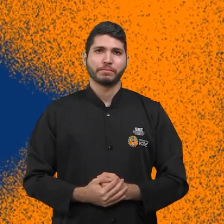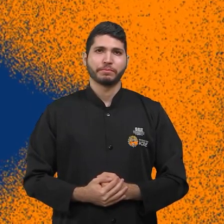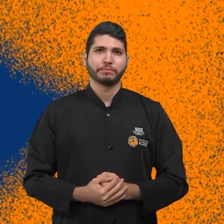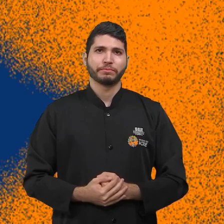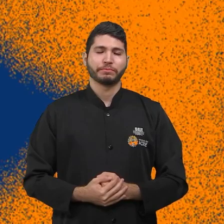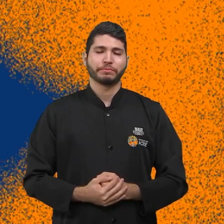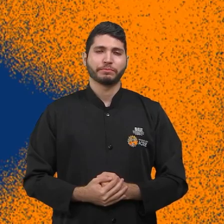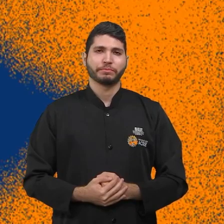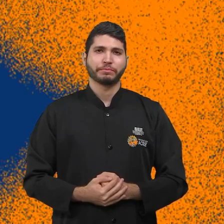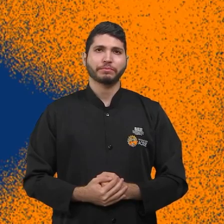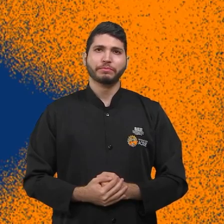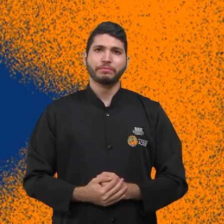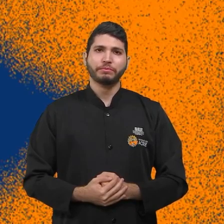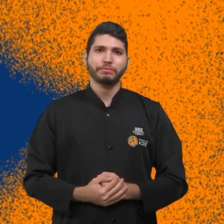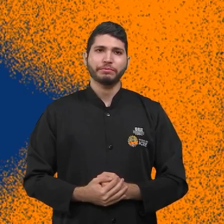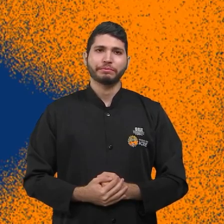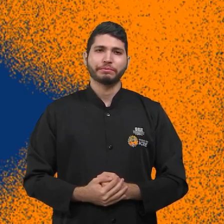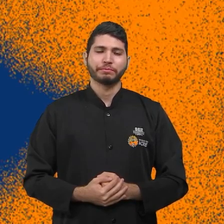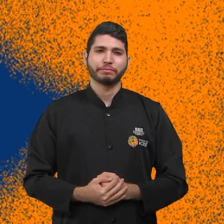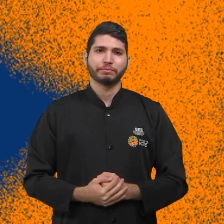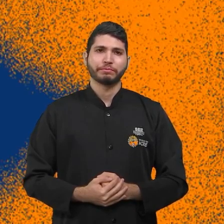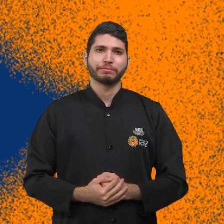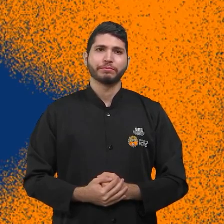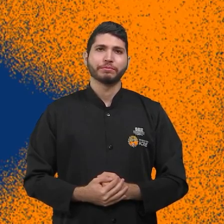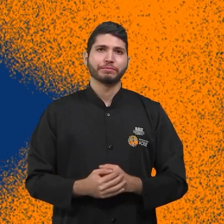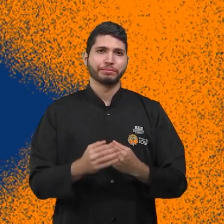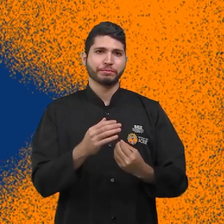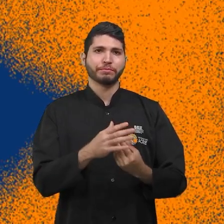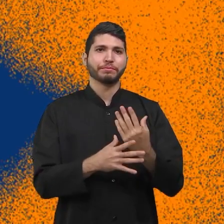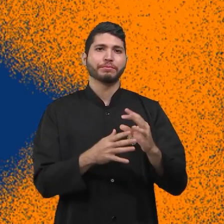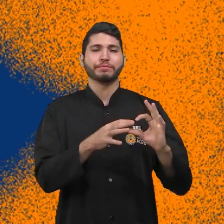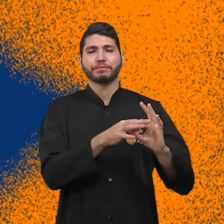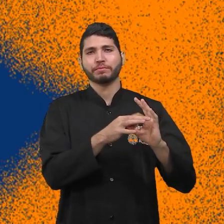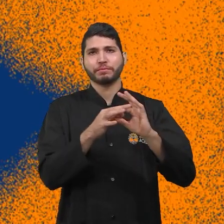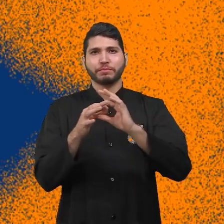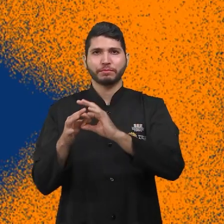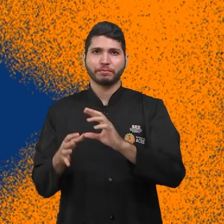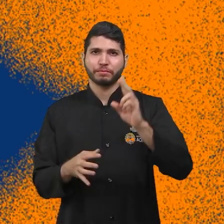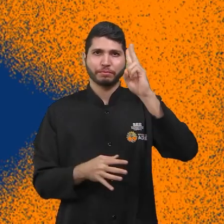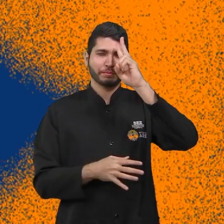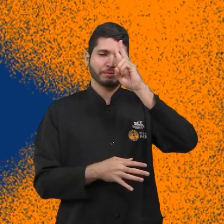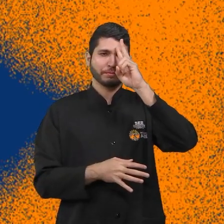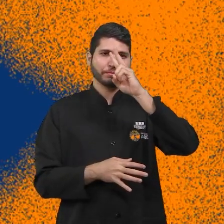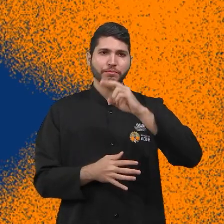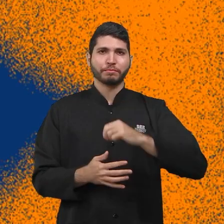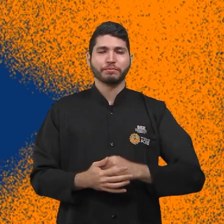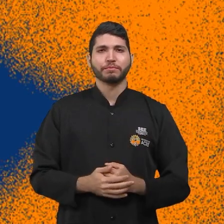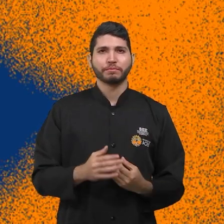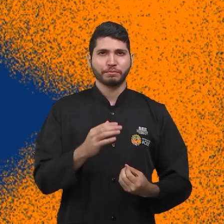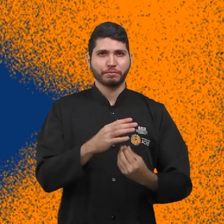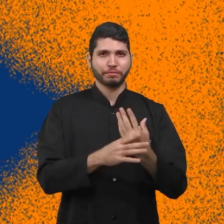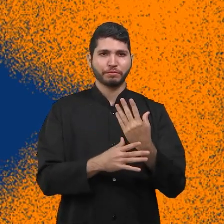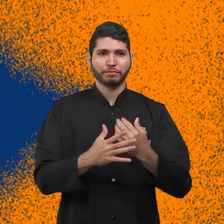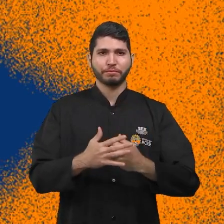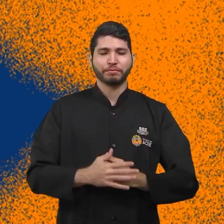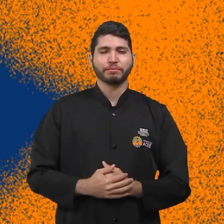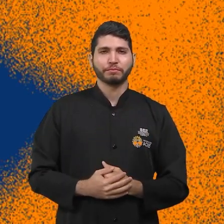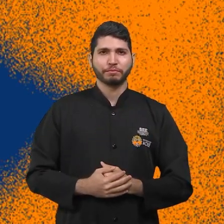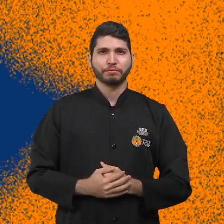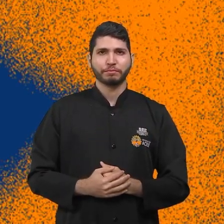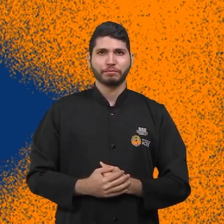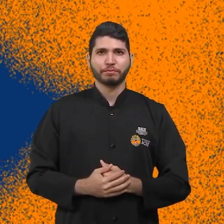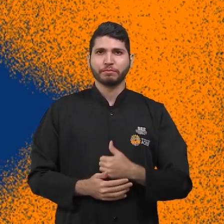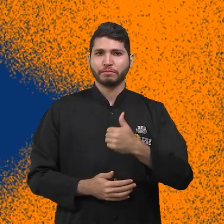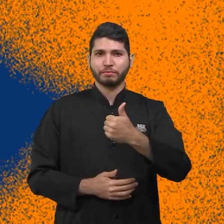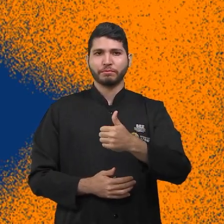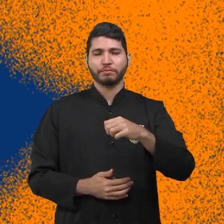nossa tela, a origem e o seu contexto histórico. Então, ele surgiu nos anos